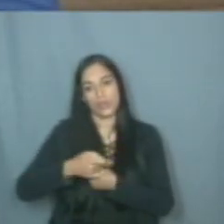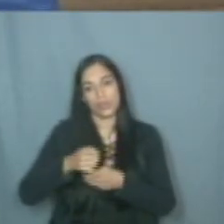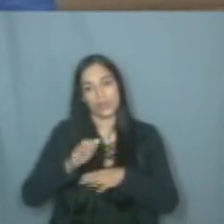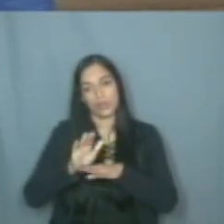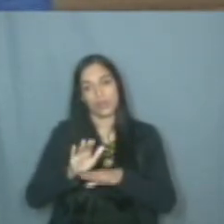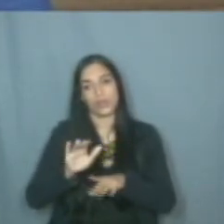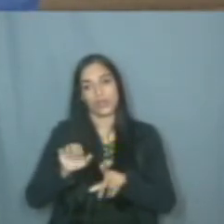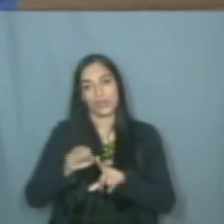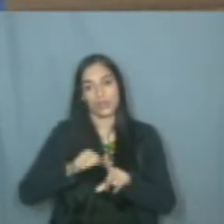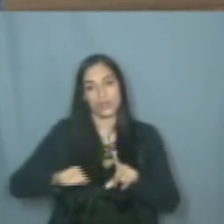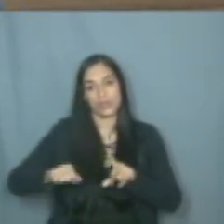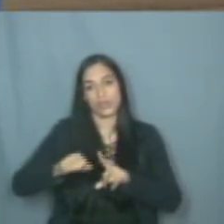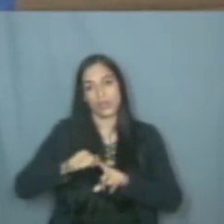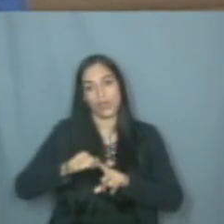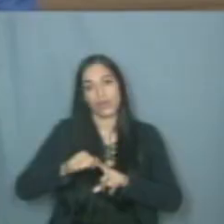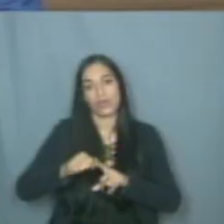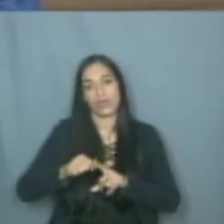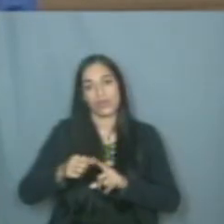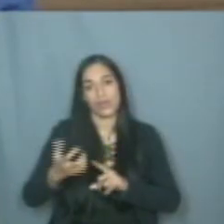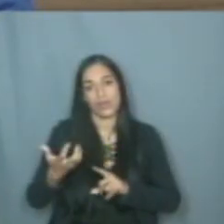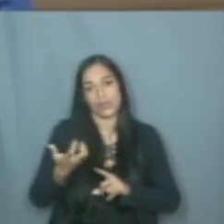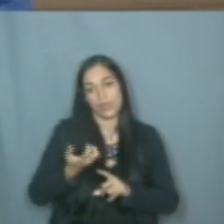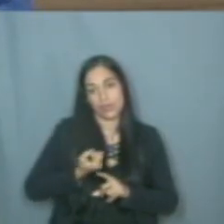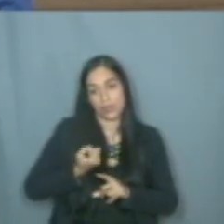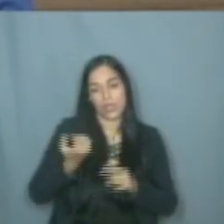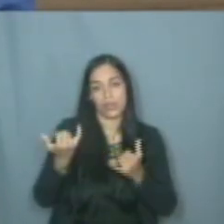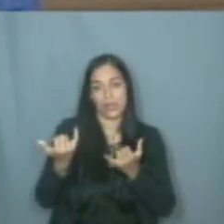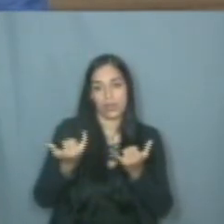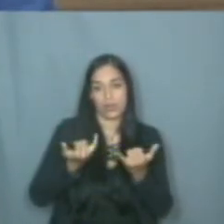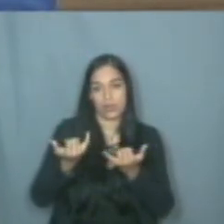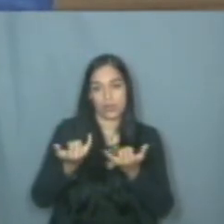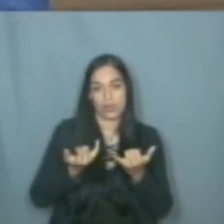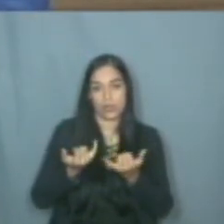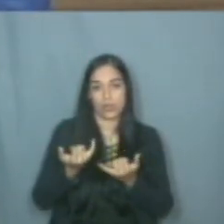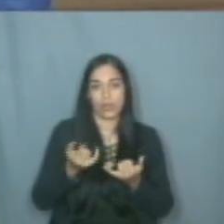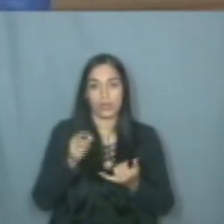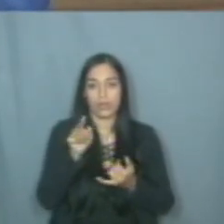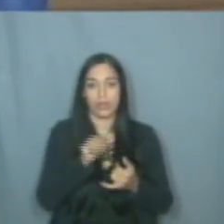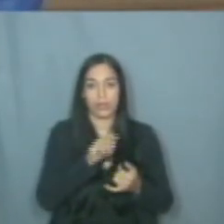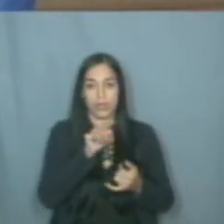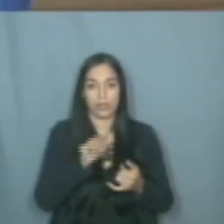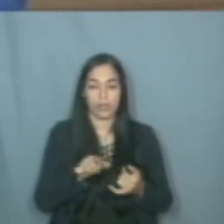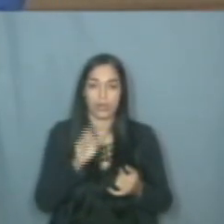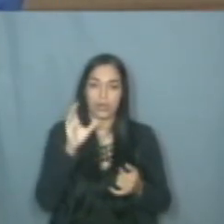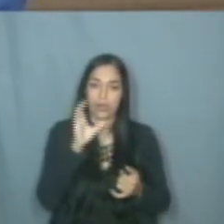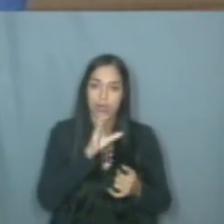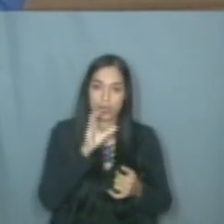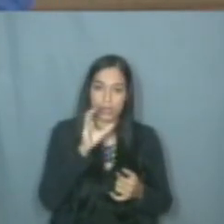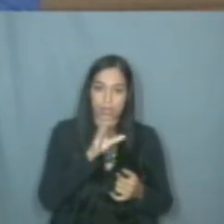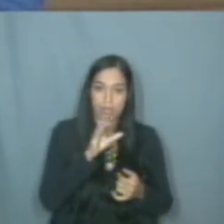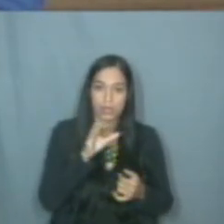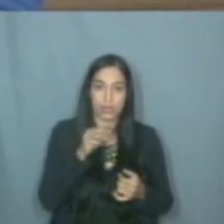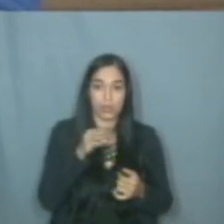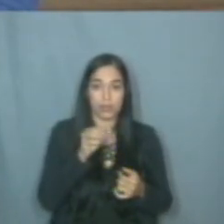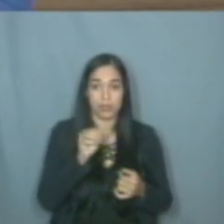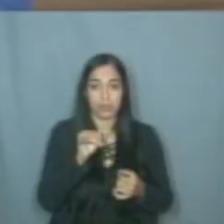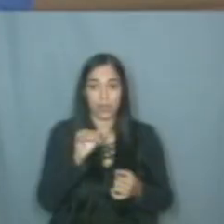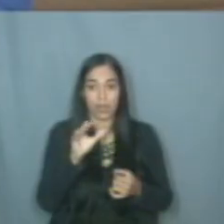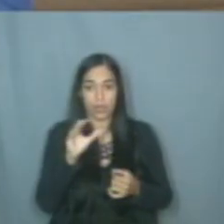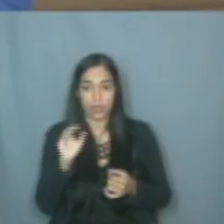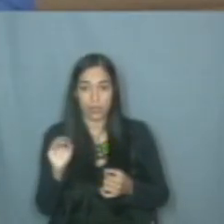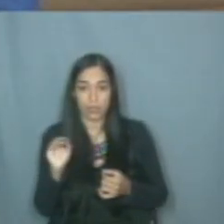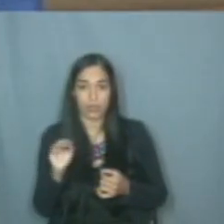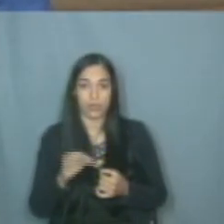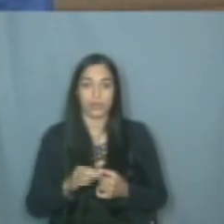assim, muita gente mesmo receberam a notificação de que seriam desligados imediatamente. Isso em maio, tá bom? Em